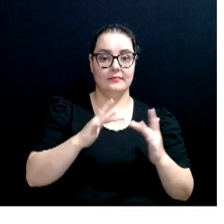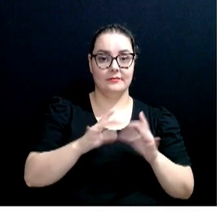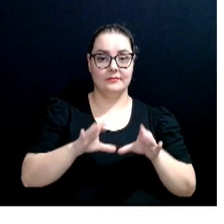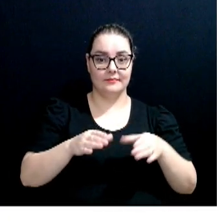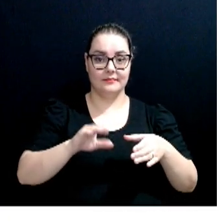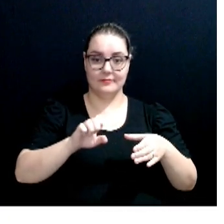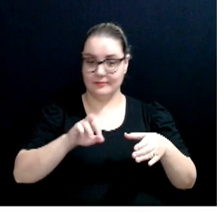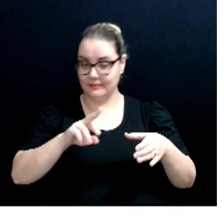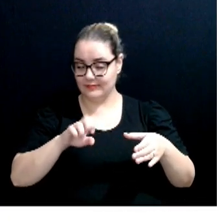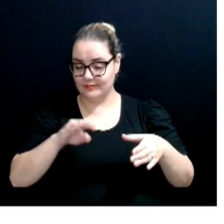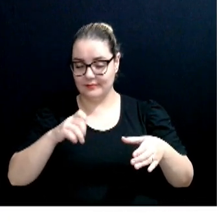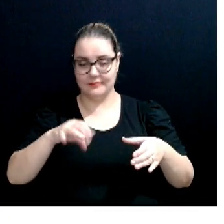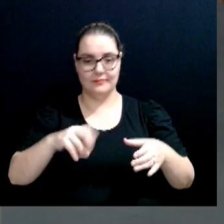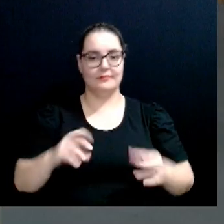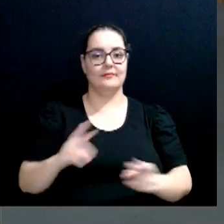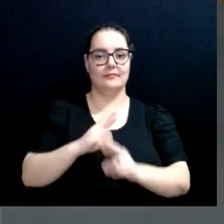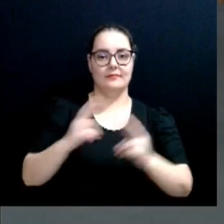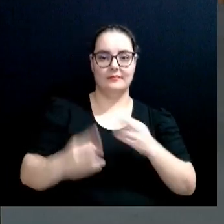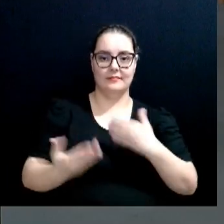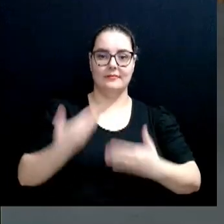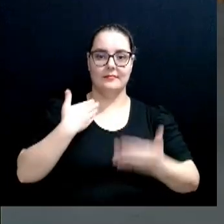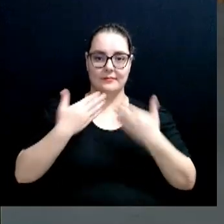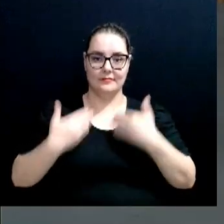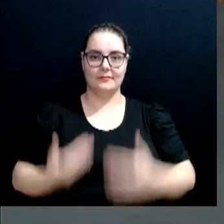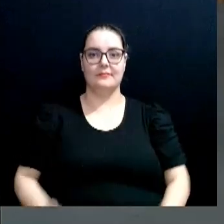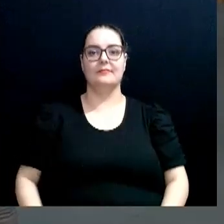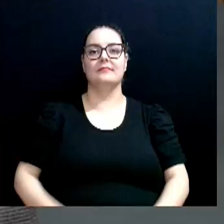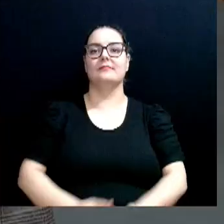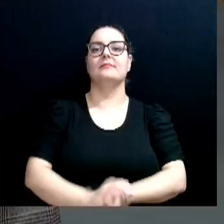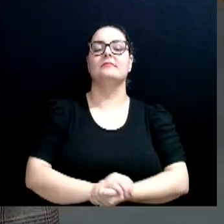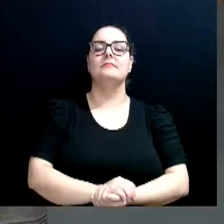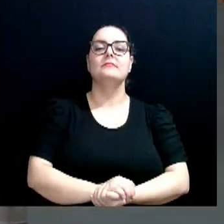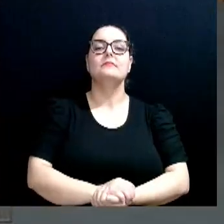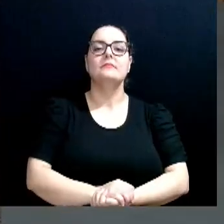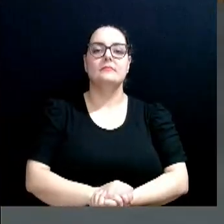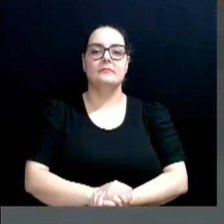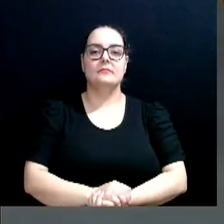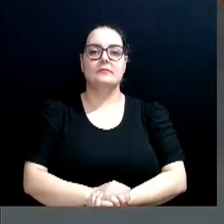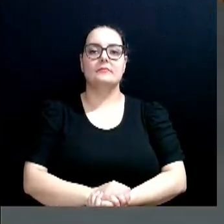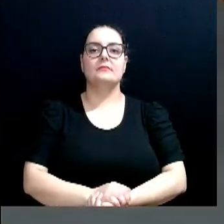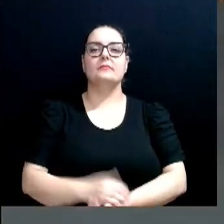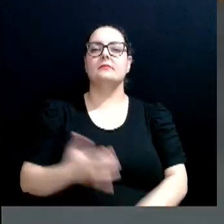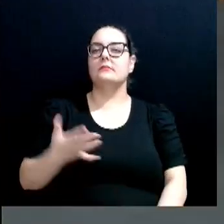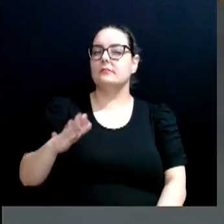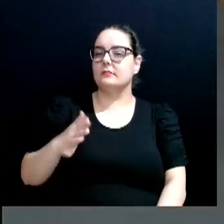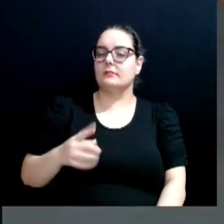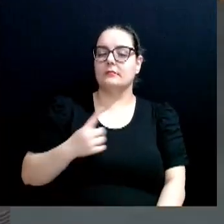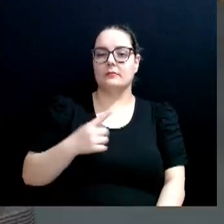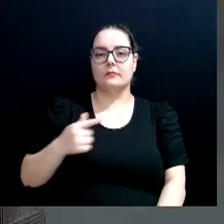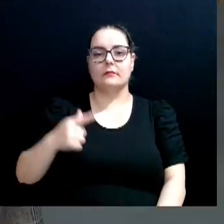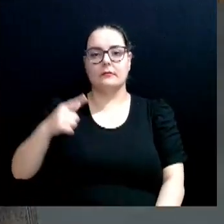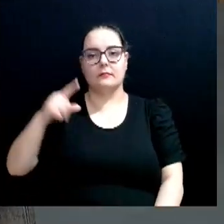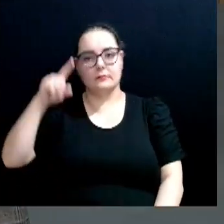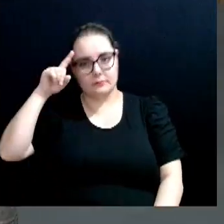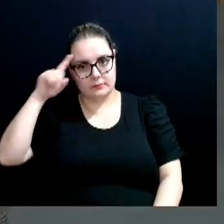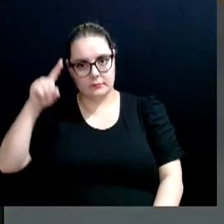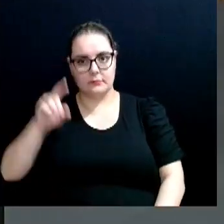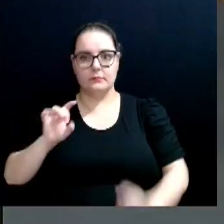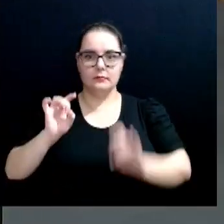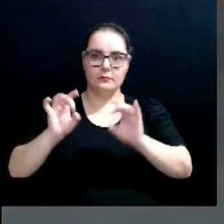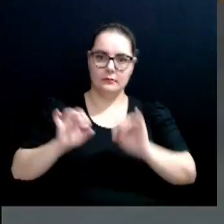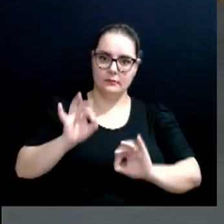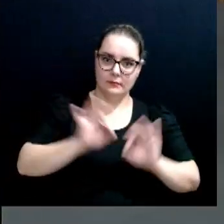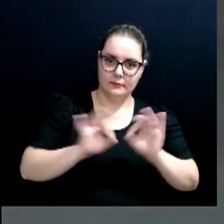Relações Públicas para o agendamento. A gente tem aí mais ou menos 17 datas bloqueadas para o segundo semestre, algumas já